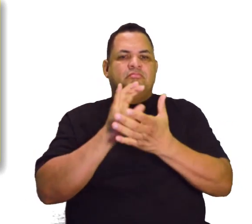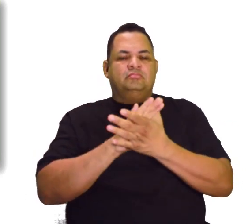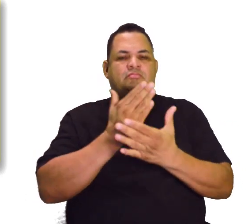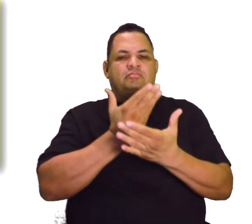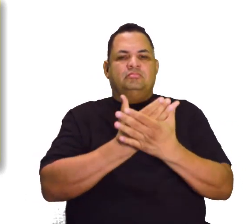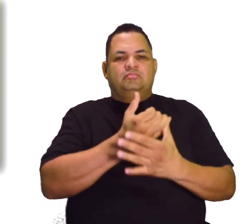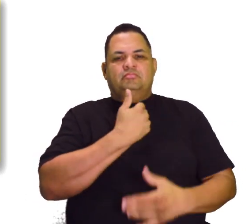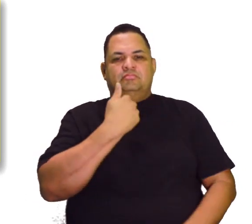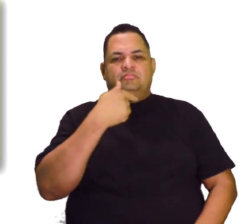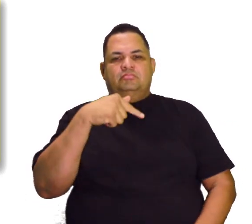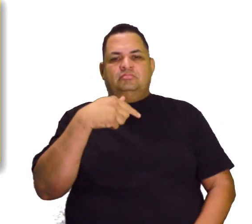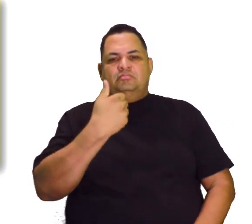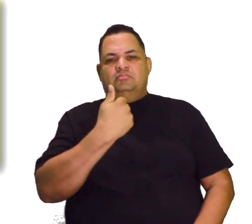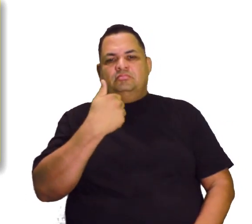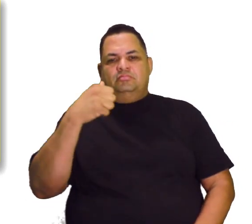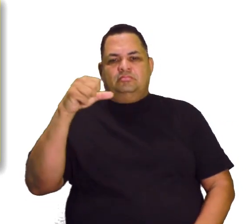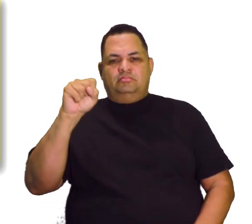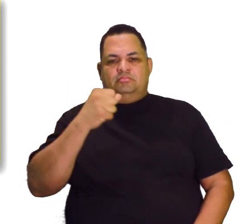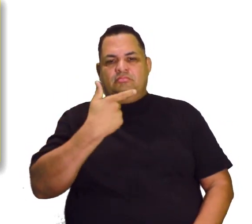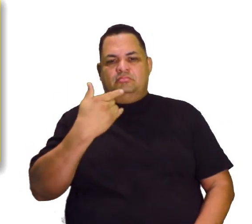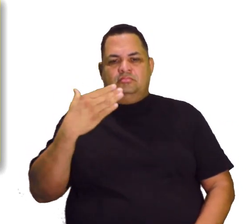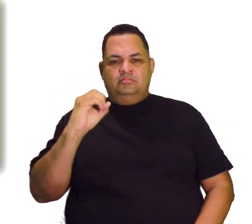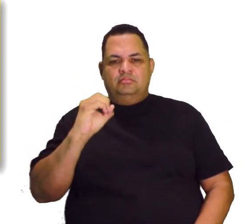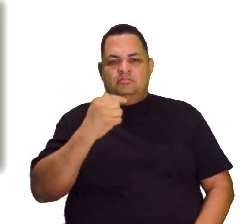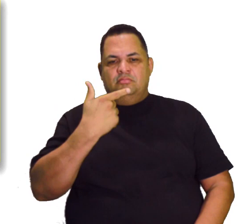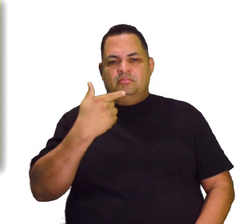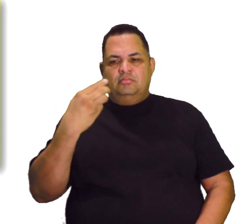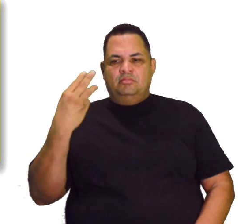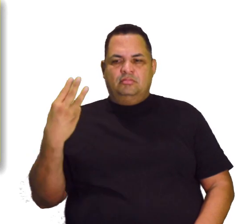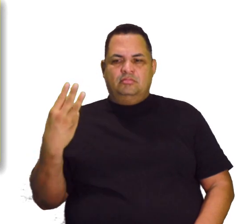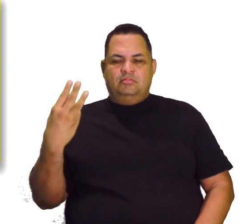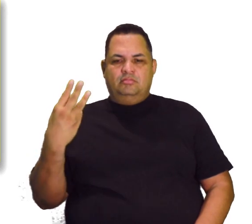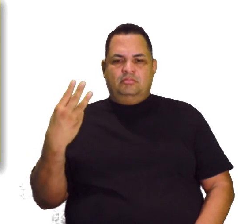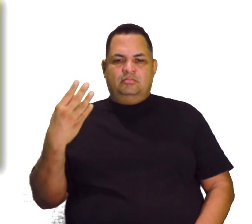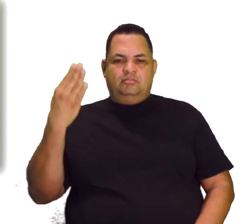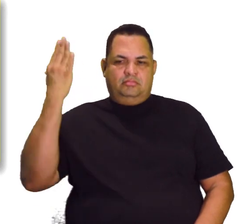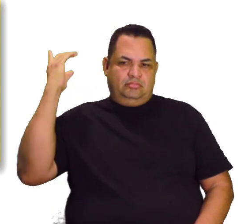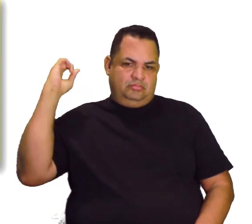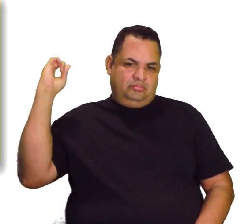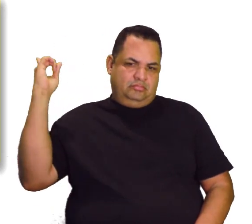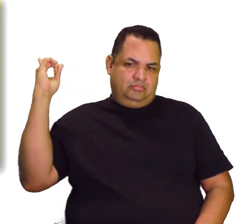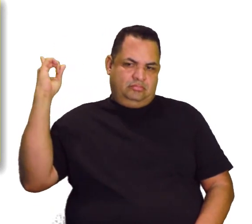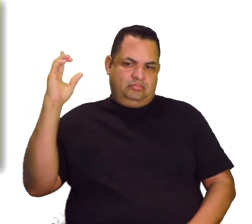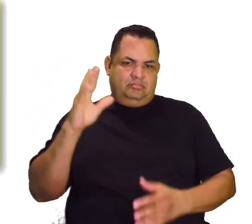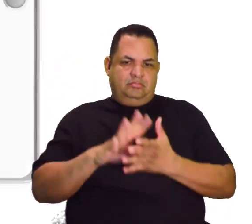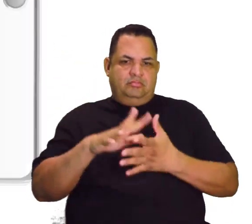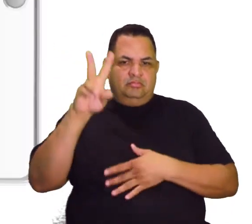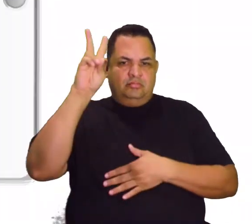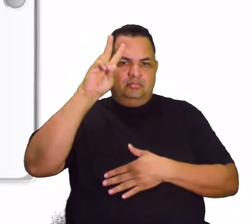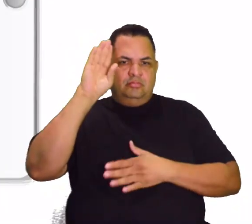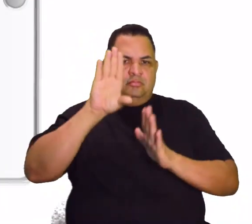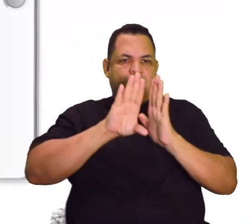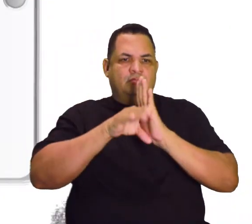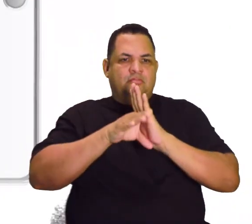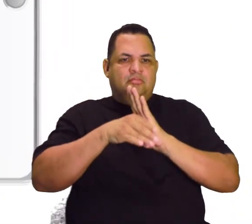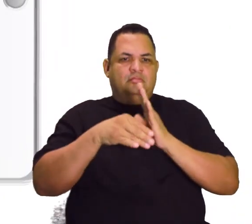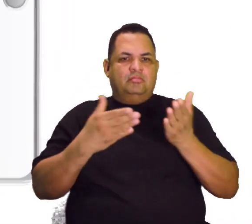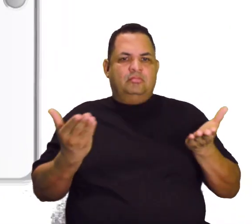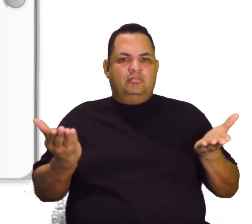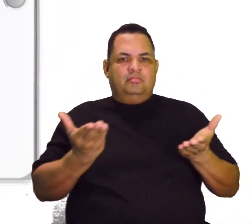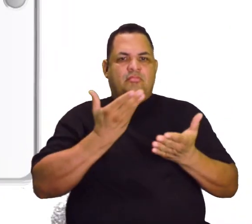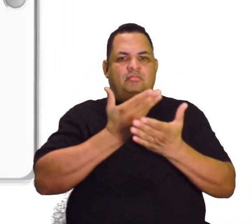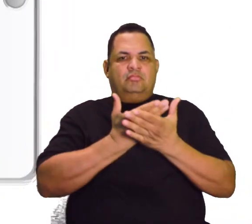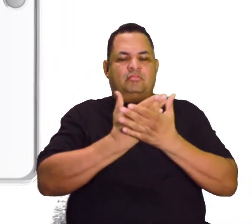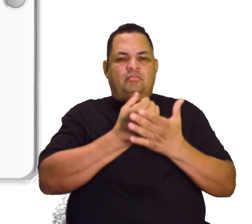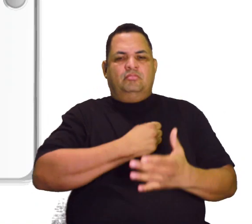aula 17, aula 18, aula 20 e aula 23, e rever aí alguns conceitos.